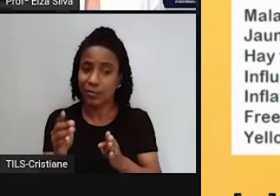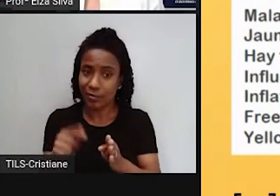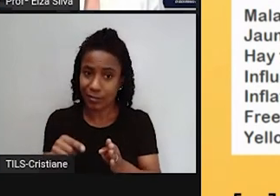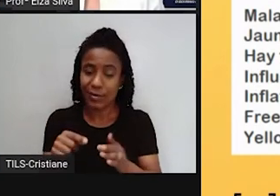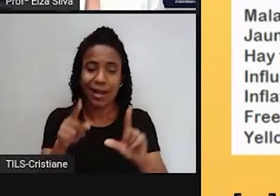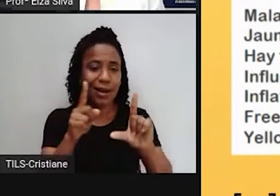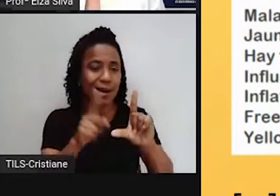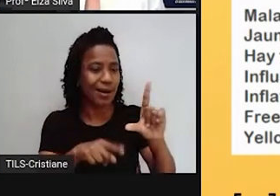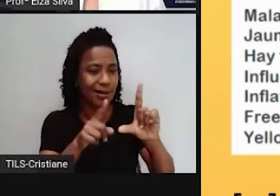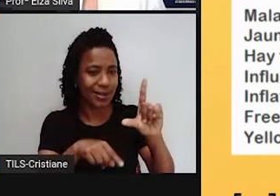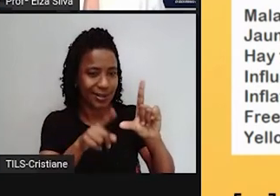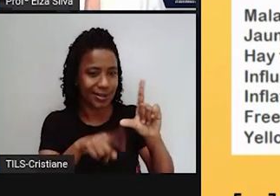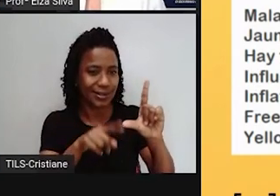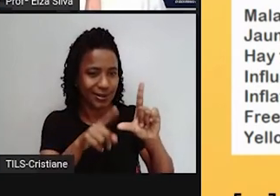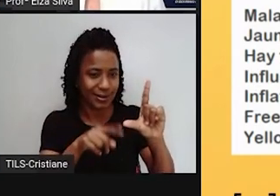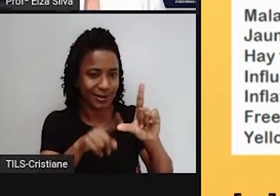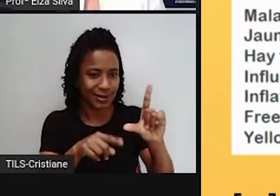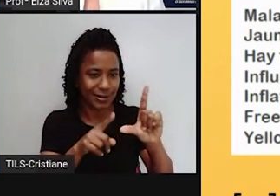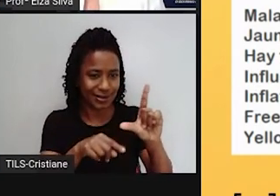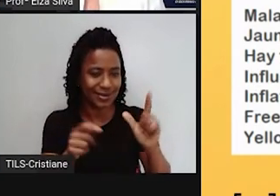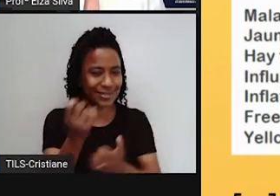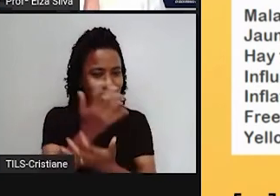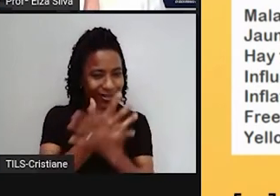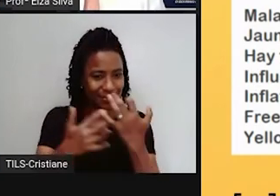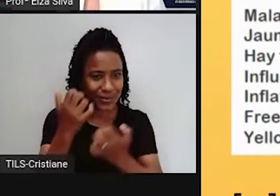letra dessa canção, Yellow Fever.